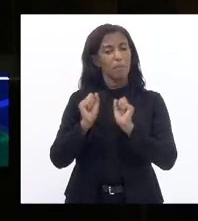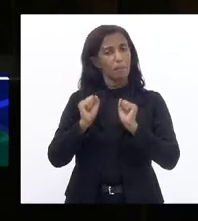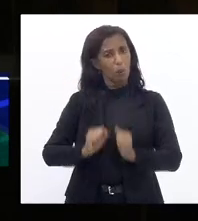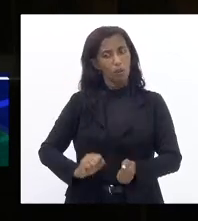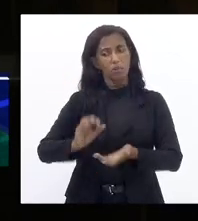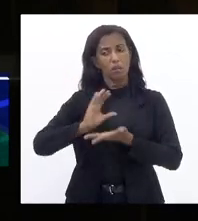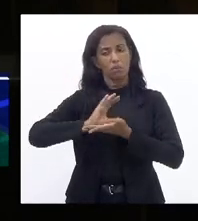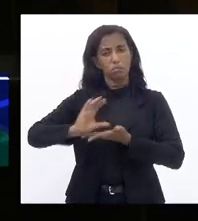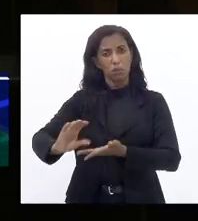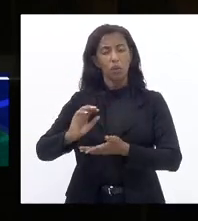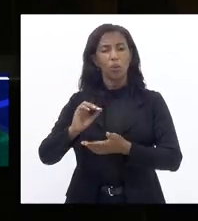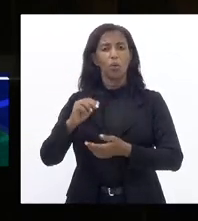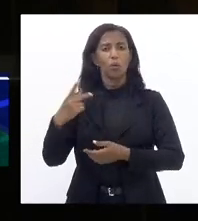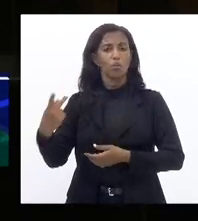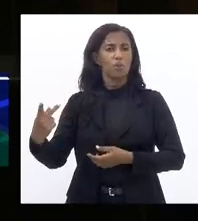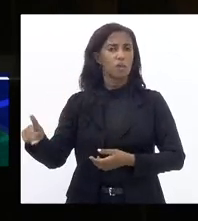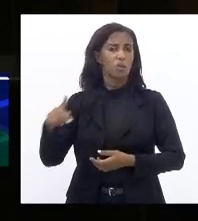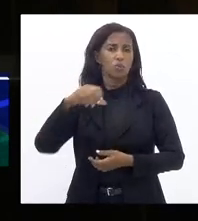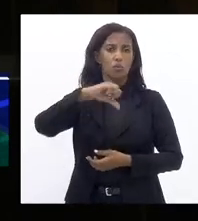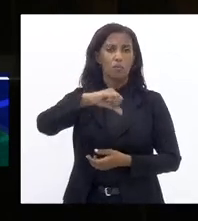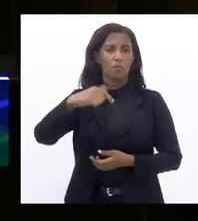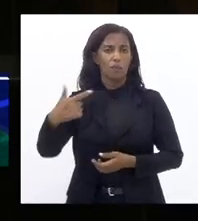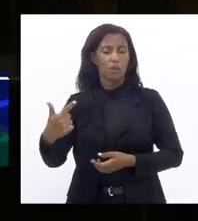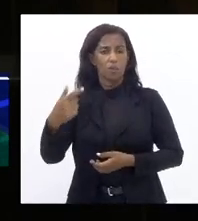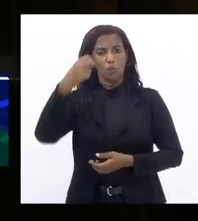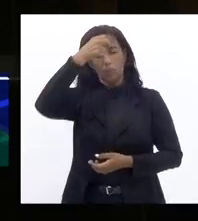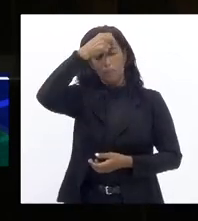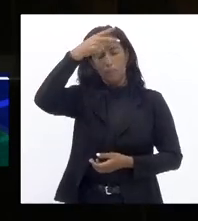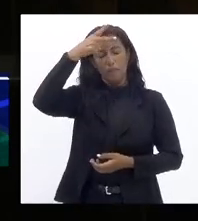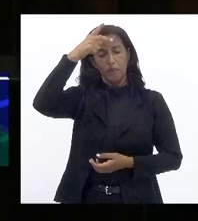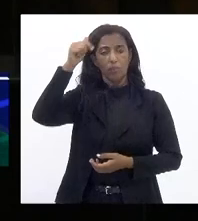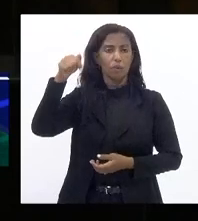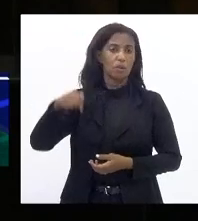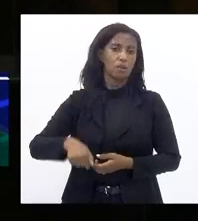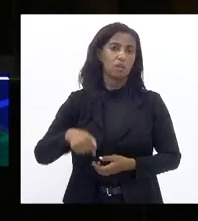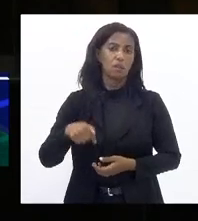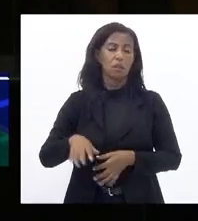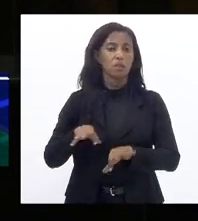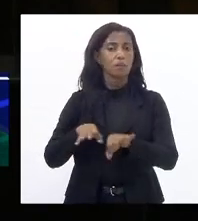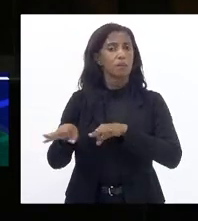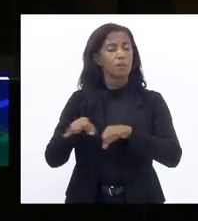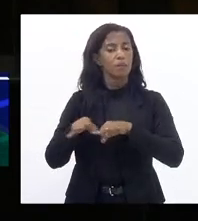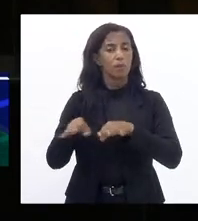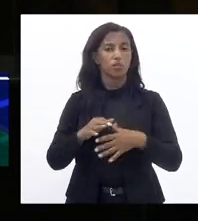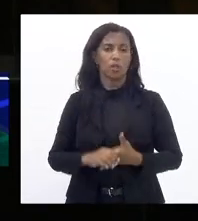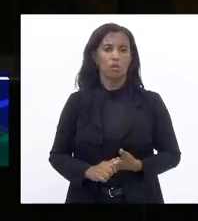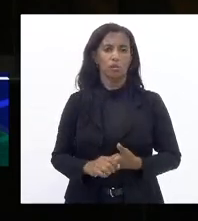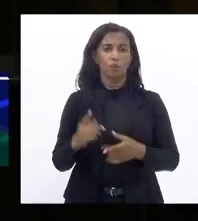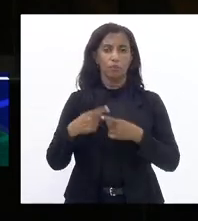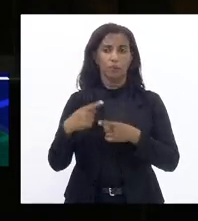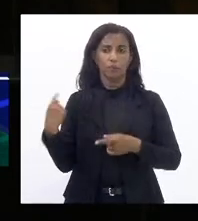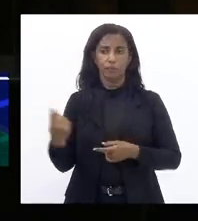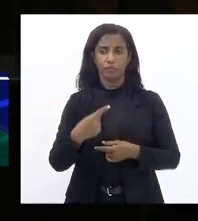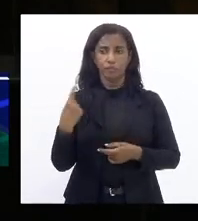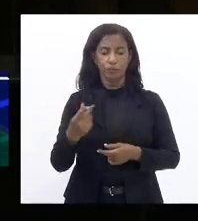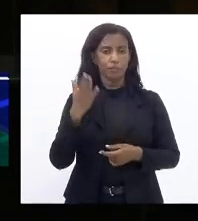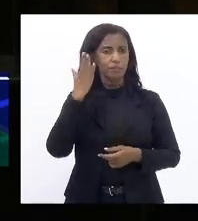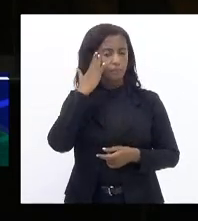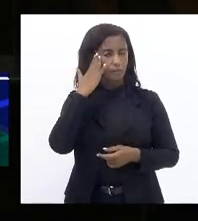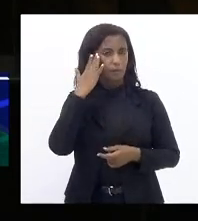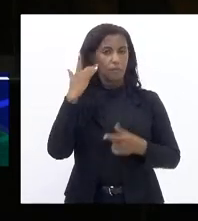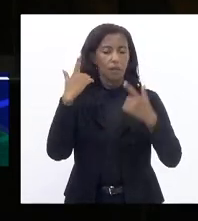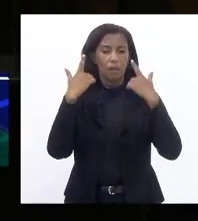cofinanciar os seus 92 municípios neste projeto. Porque nós sabemos que a